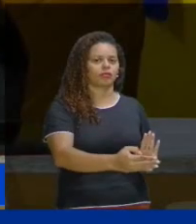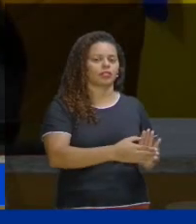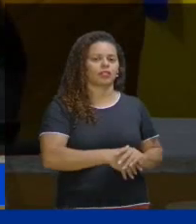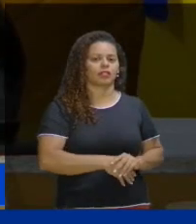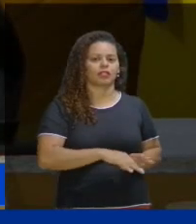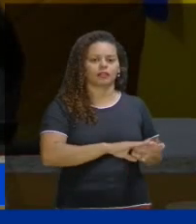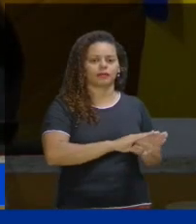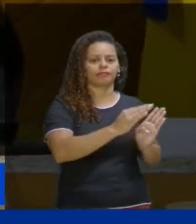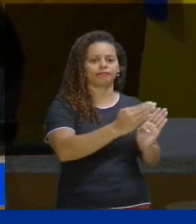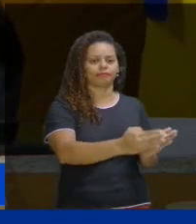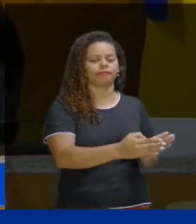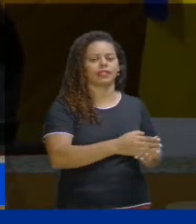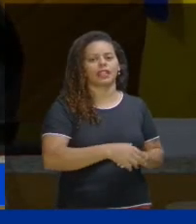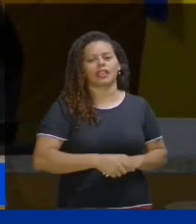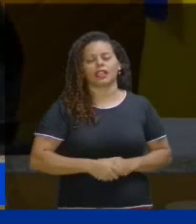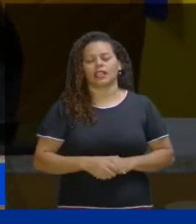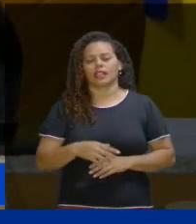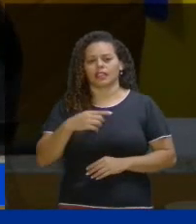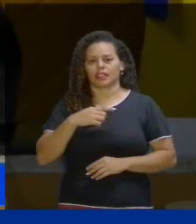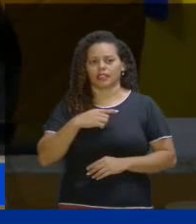desta sessão,